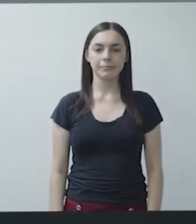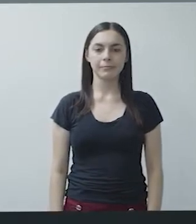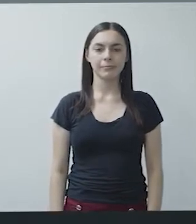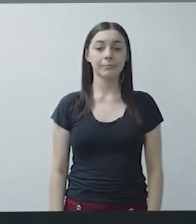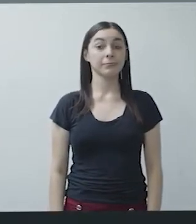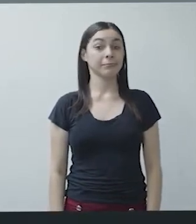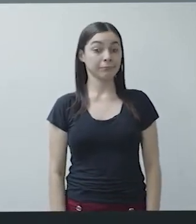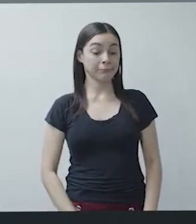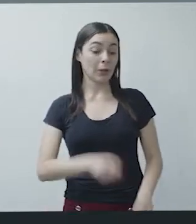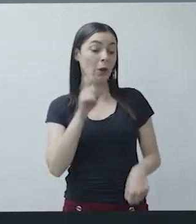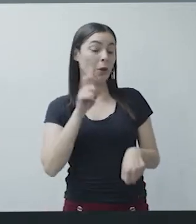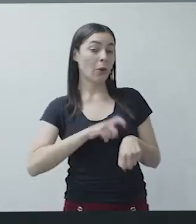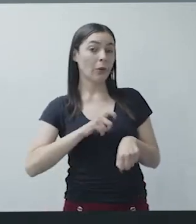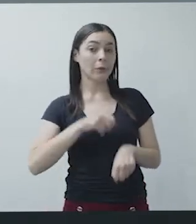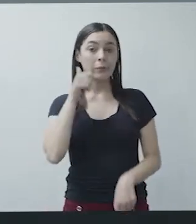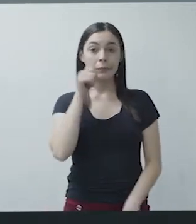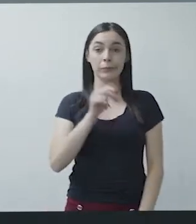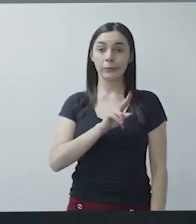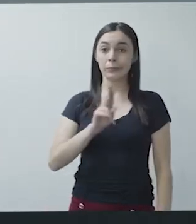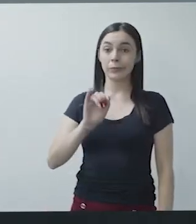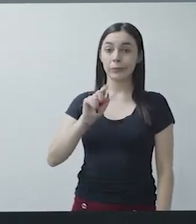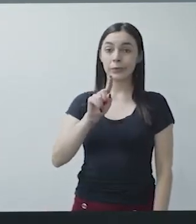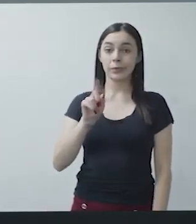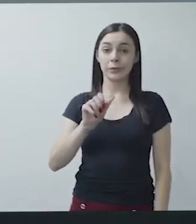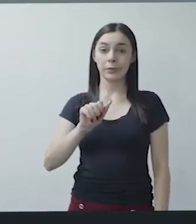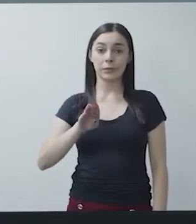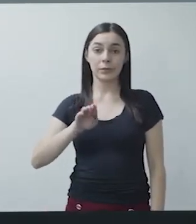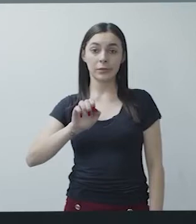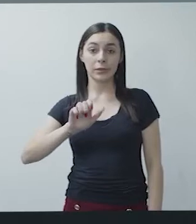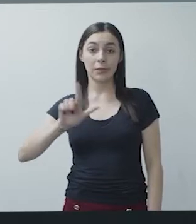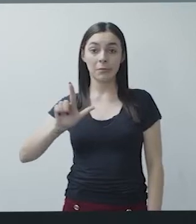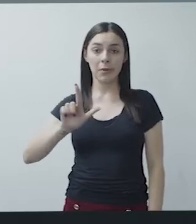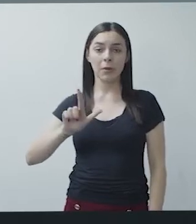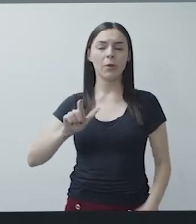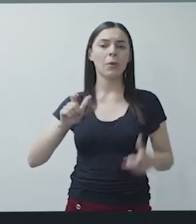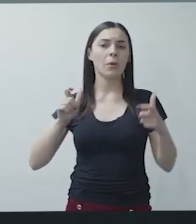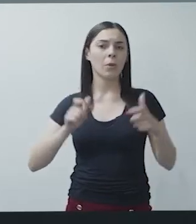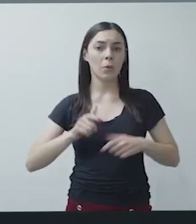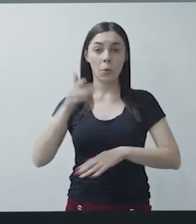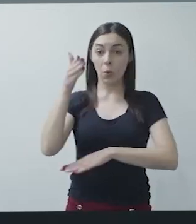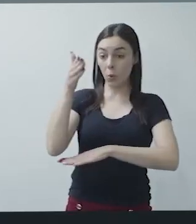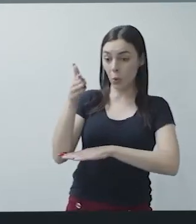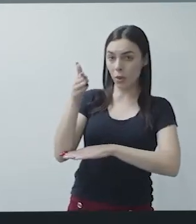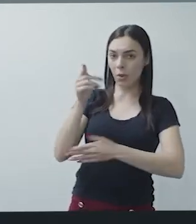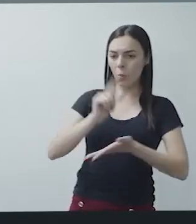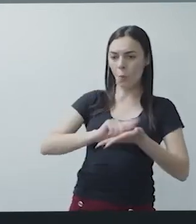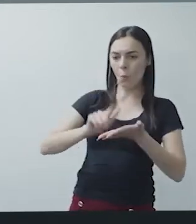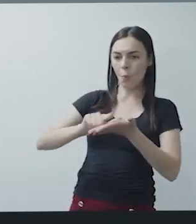Também é hora da dona Isabel limpar o hotel.